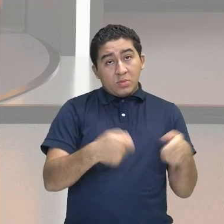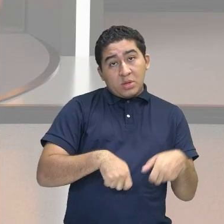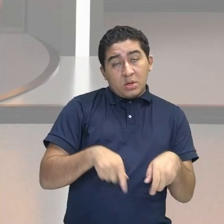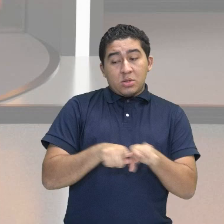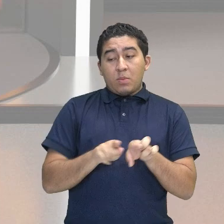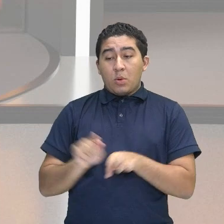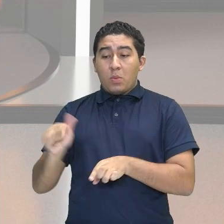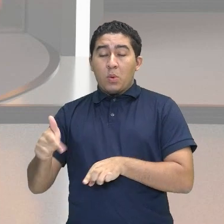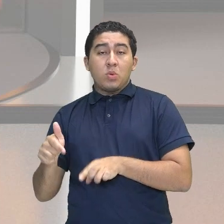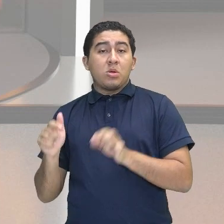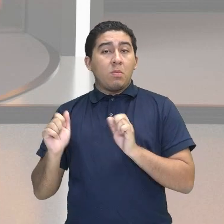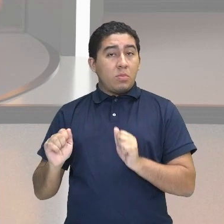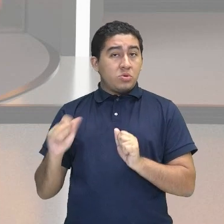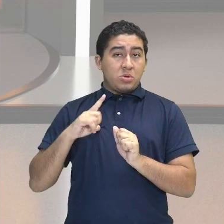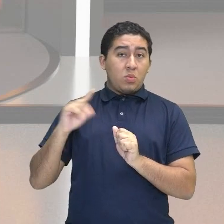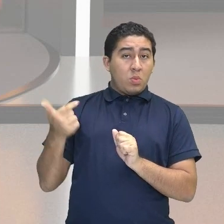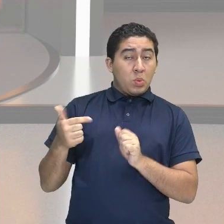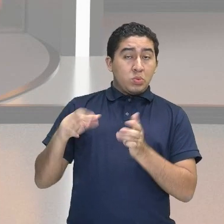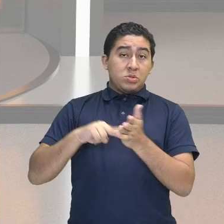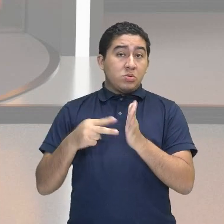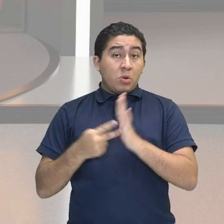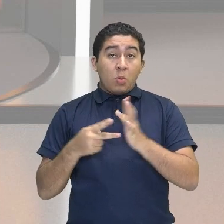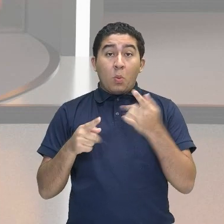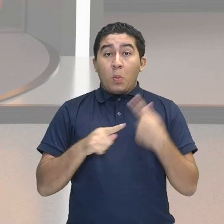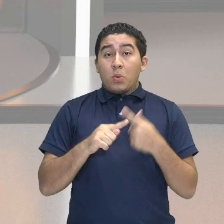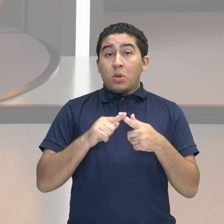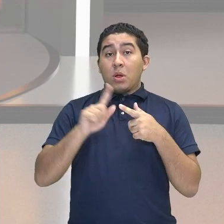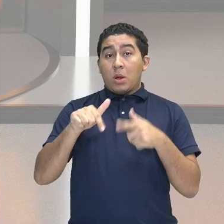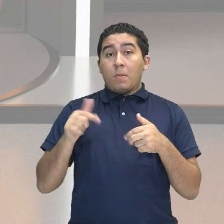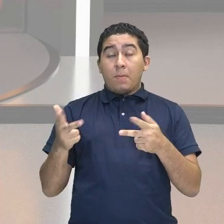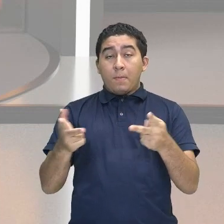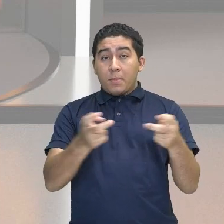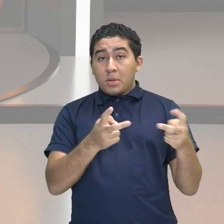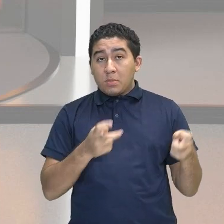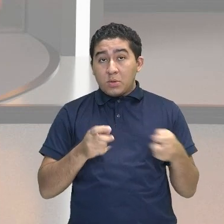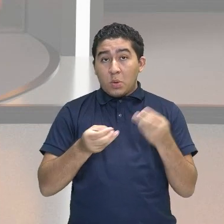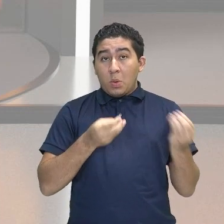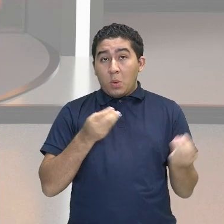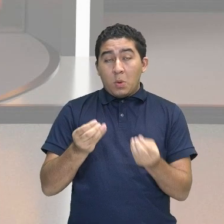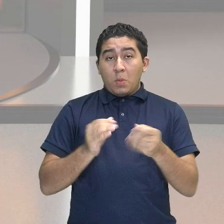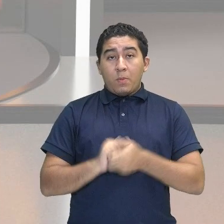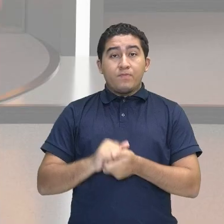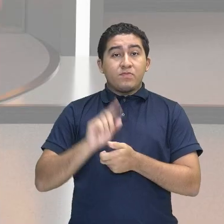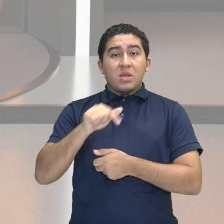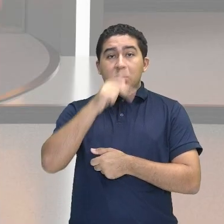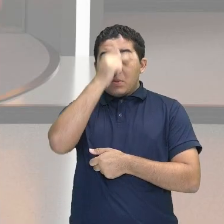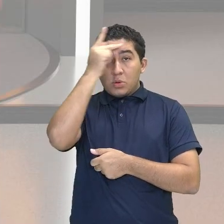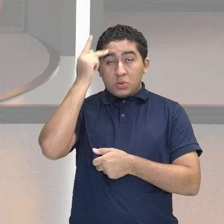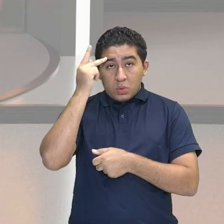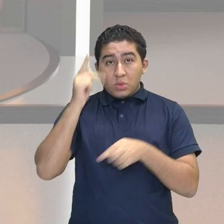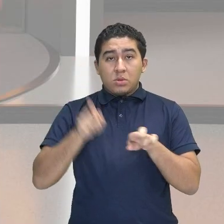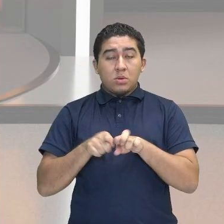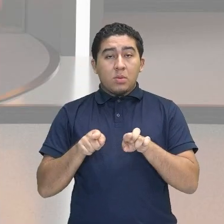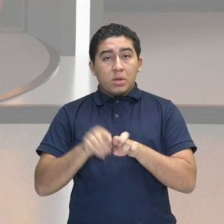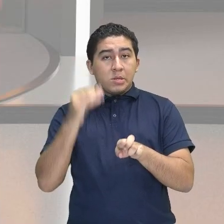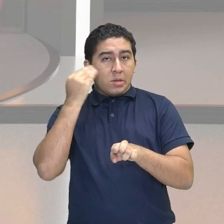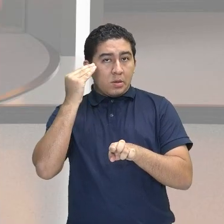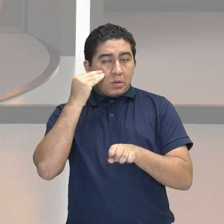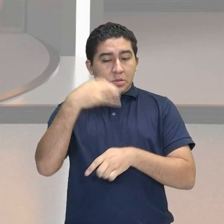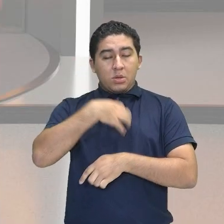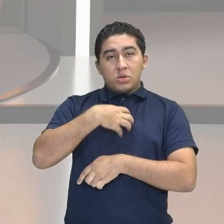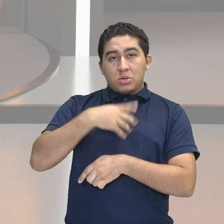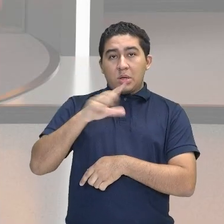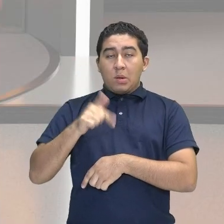ser descrita de uma outra forma, porque ela vai ser percebida ali por aquela pessoa a partir dos sentidos que